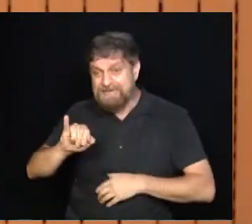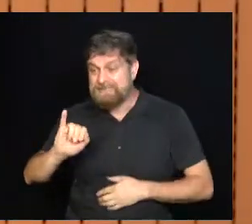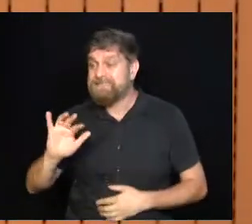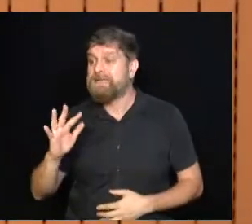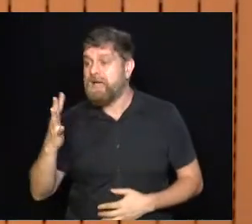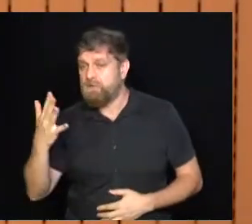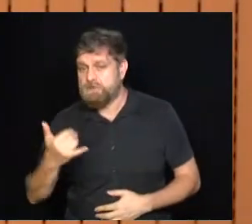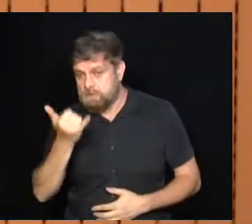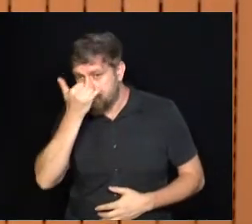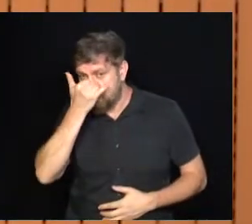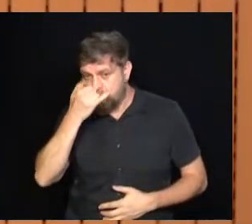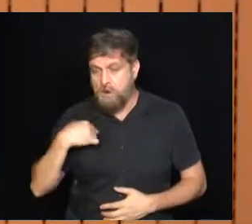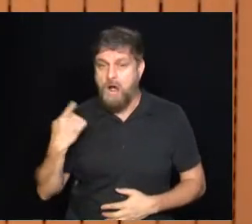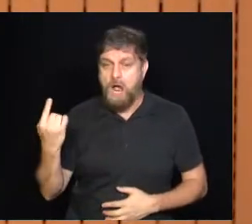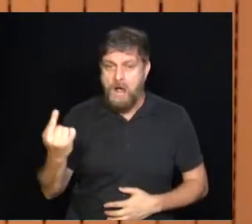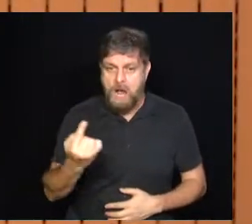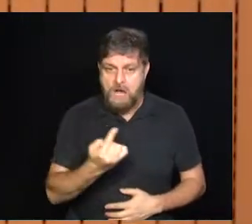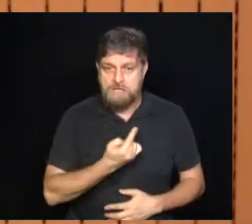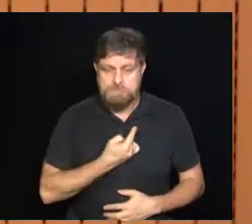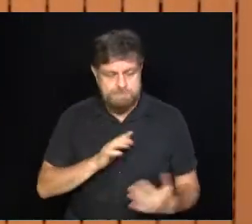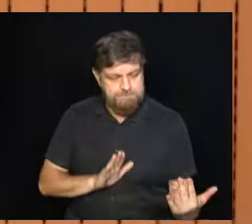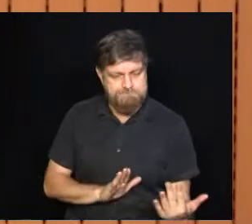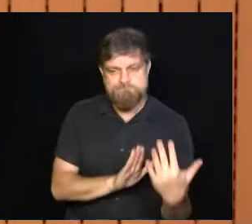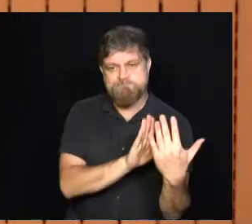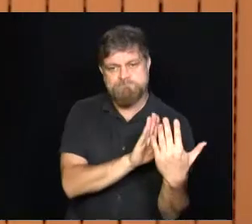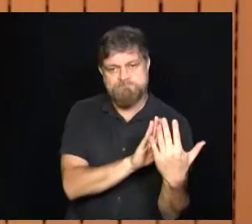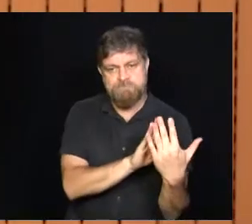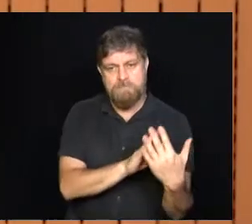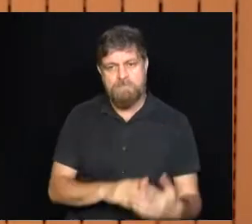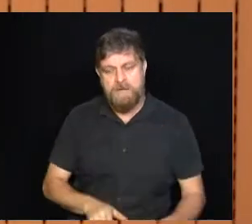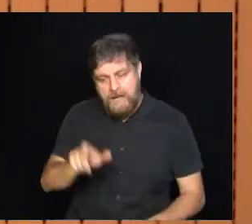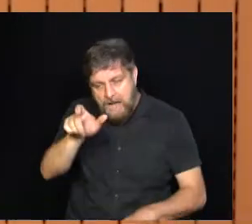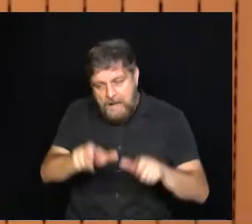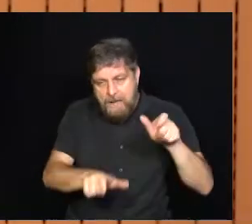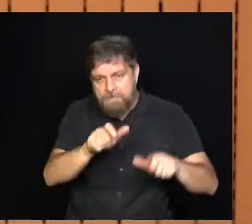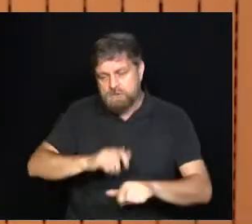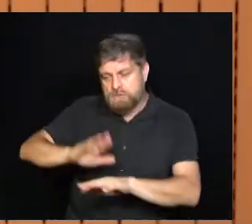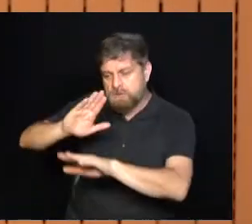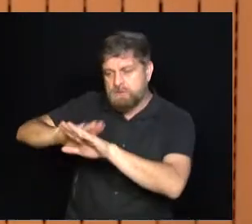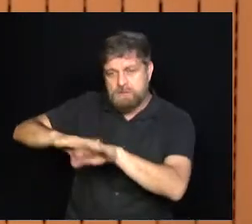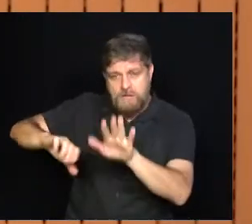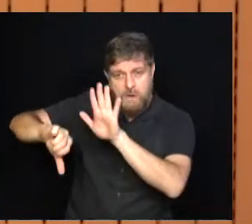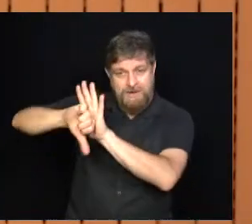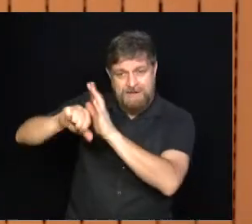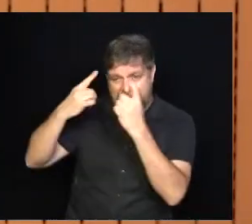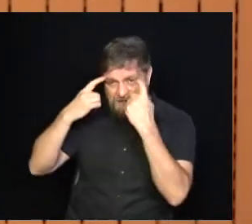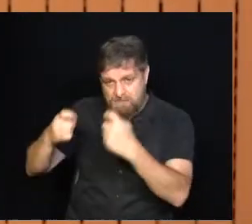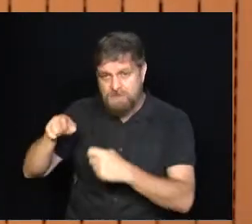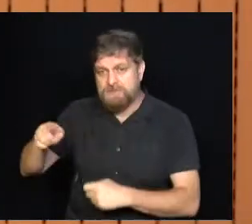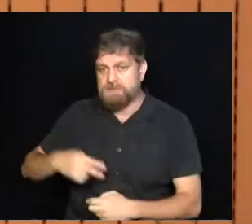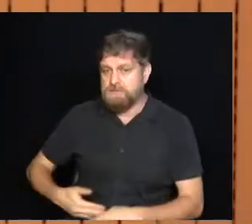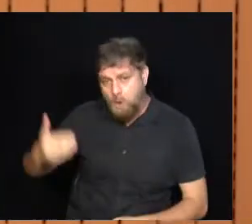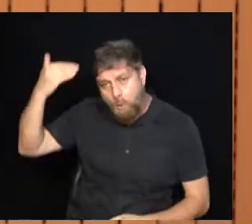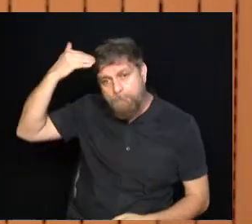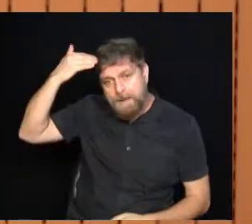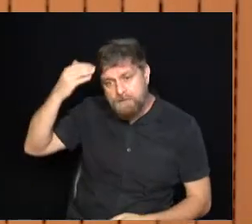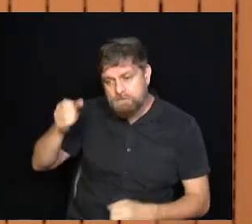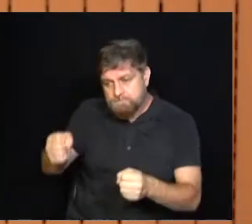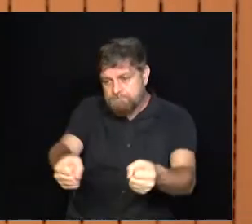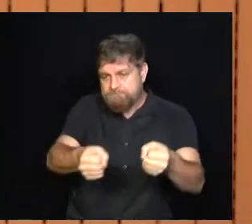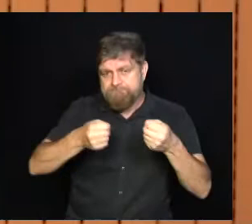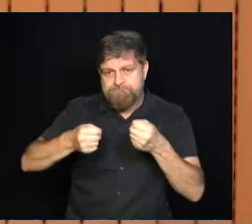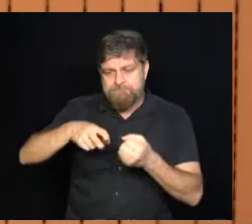existindo, passamos para a repressão de fato, para que as pessoas, os autores de violência, possam pagar por isso. E a